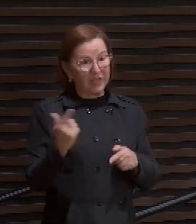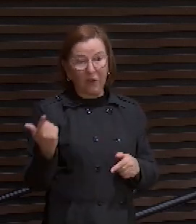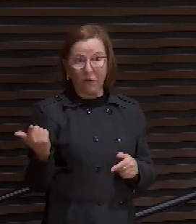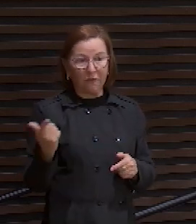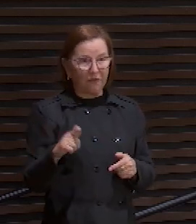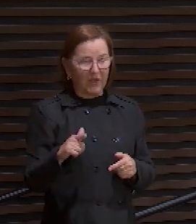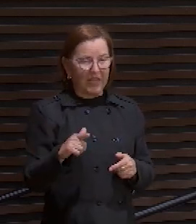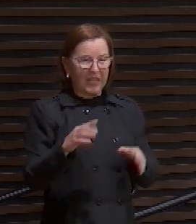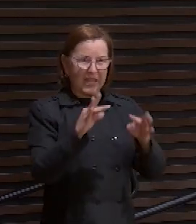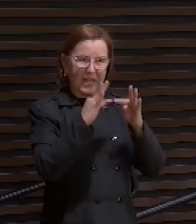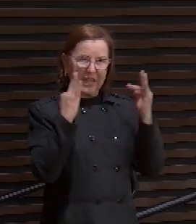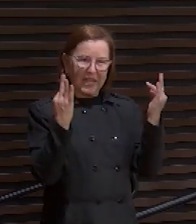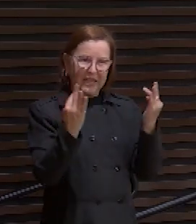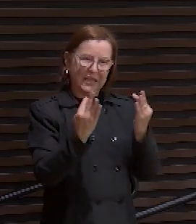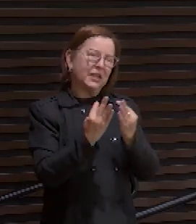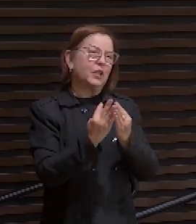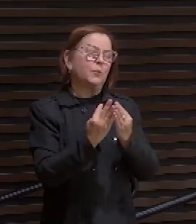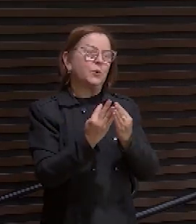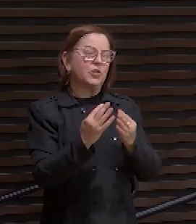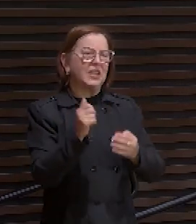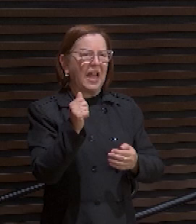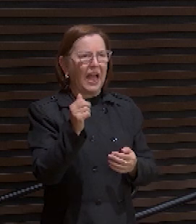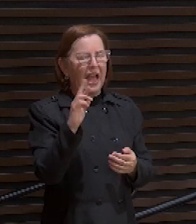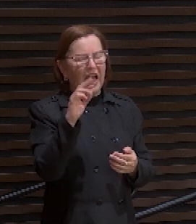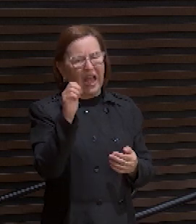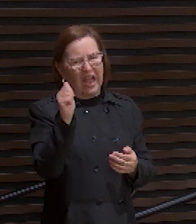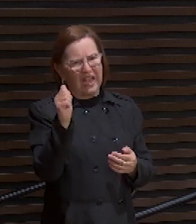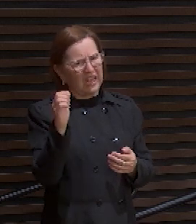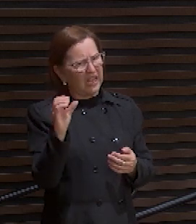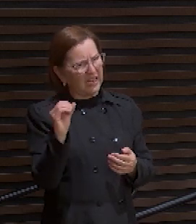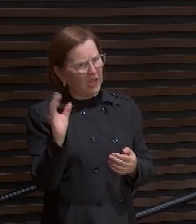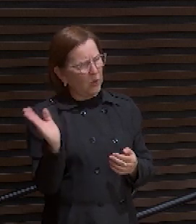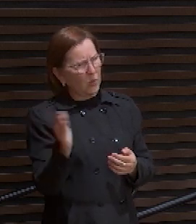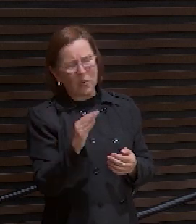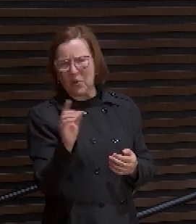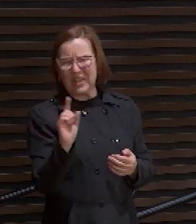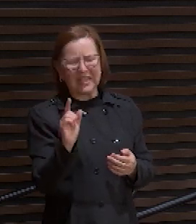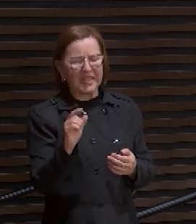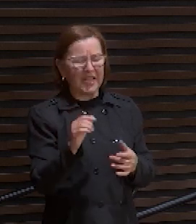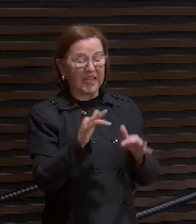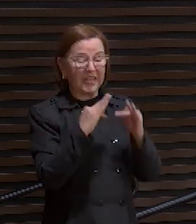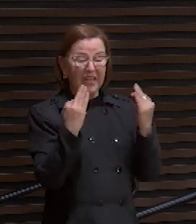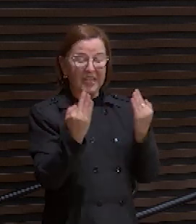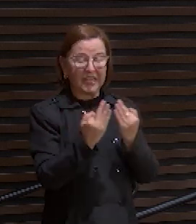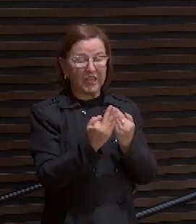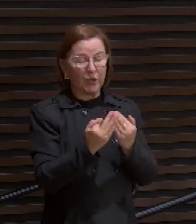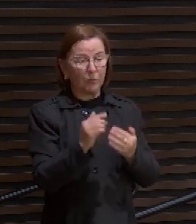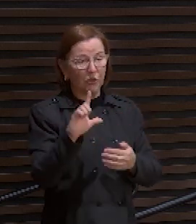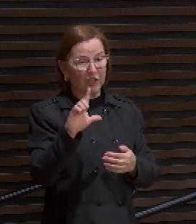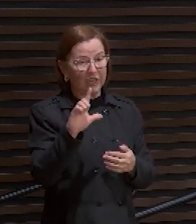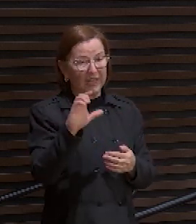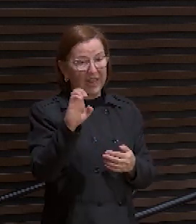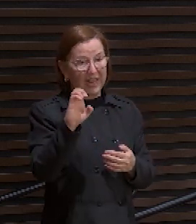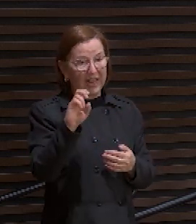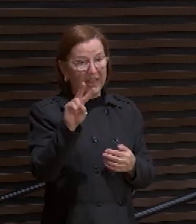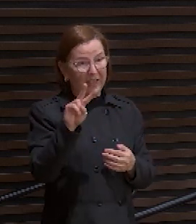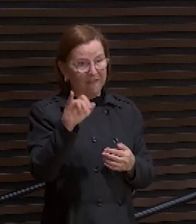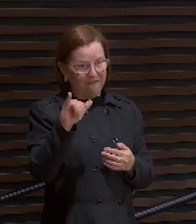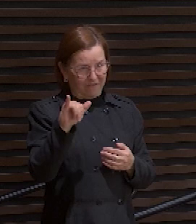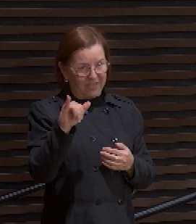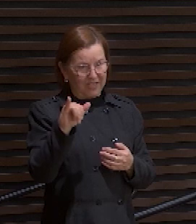de Levi, nem da família de Arão. Ele era da família de Judá, da tribo de Judá. Ele não